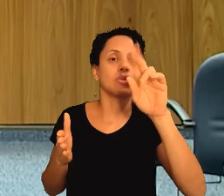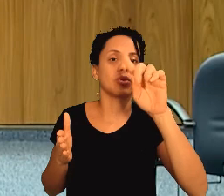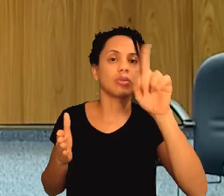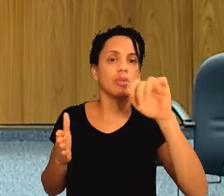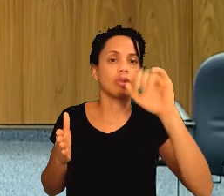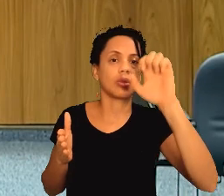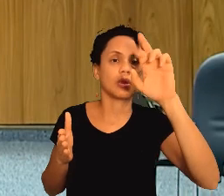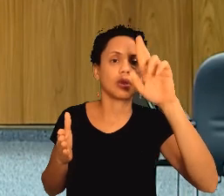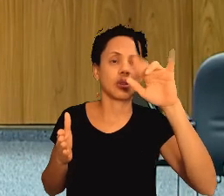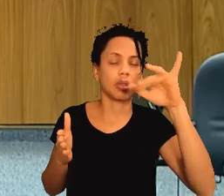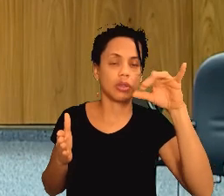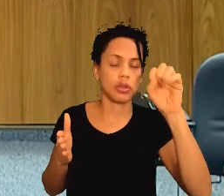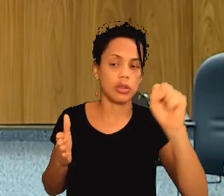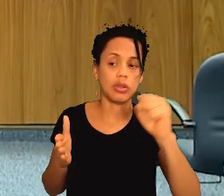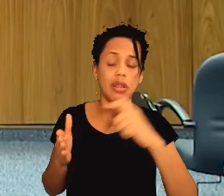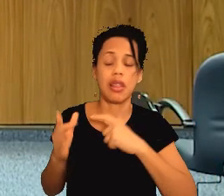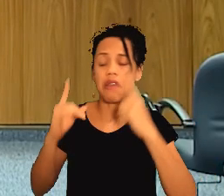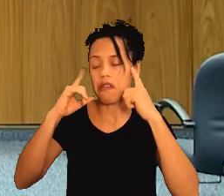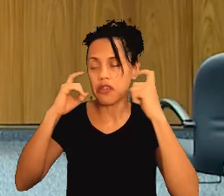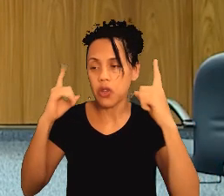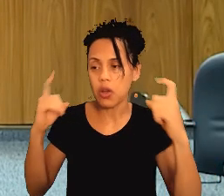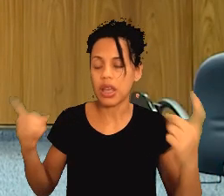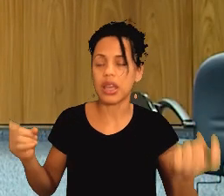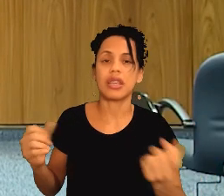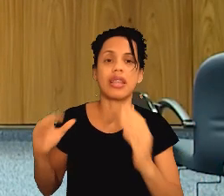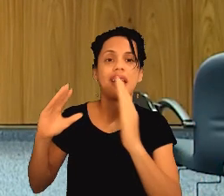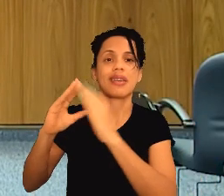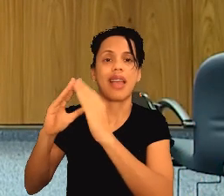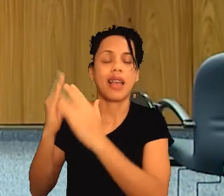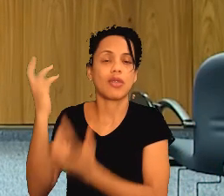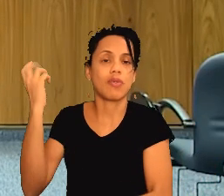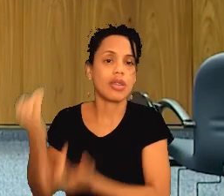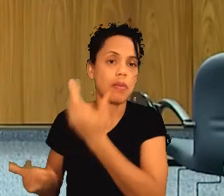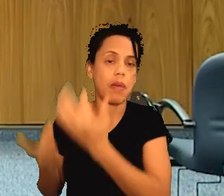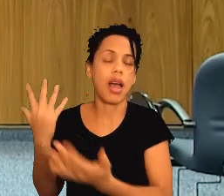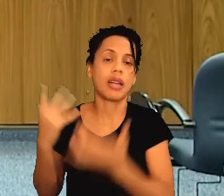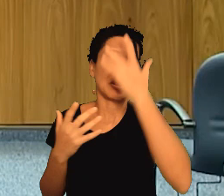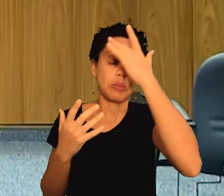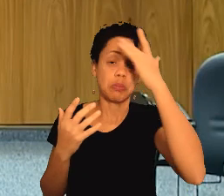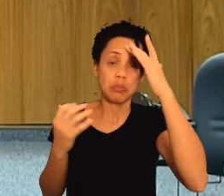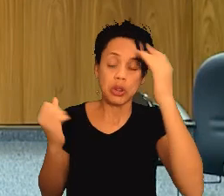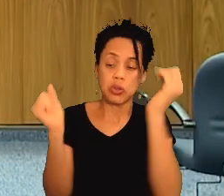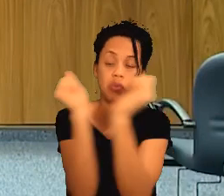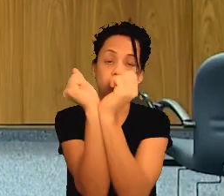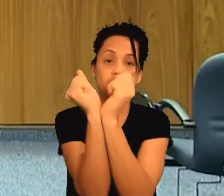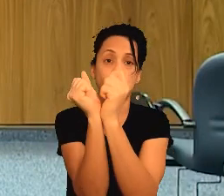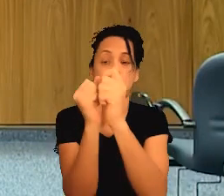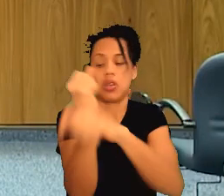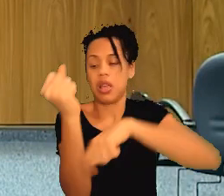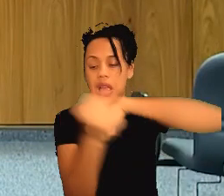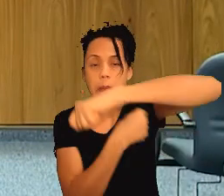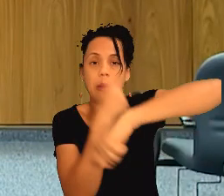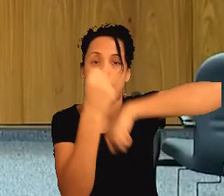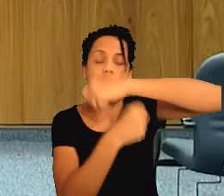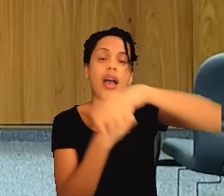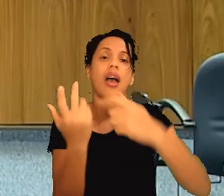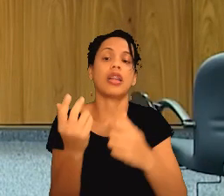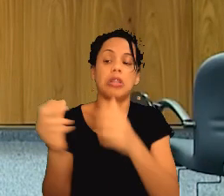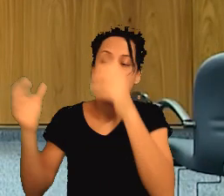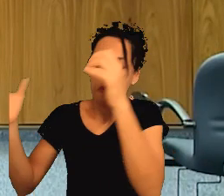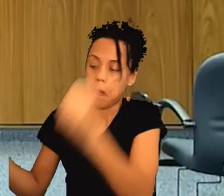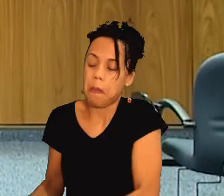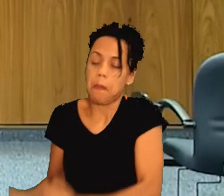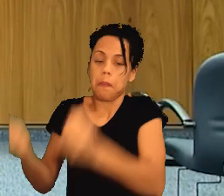houve muita violência e casas foram queimadas, pessoas amarradas, colocadas à força na carroceria do caminhão,